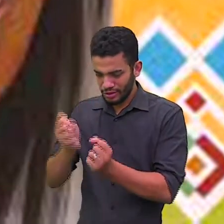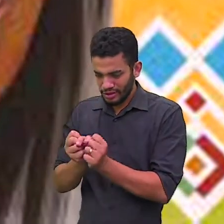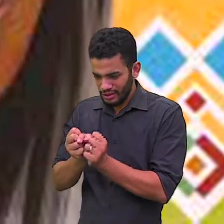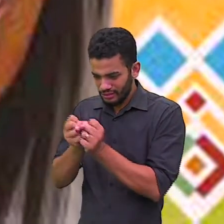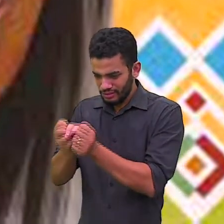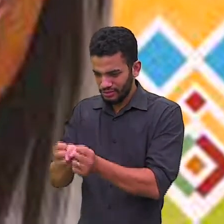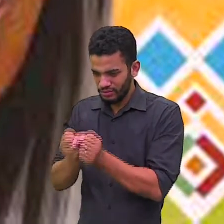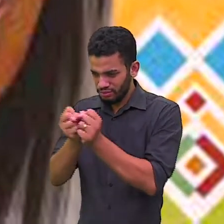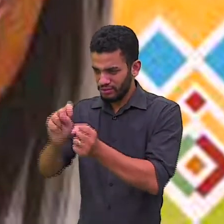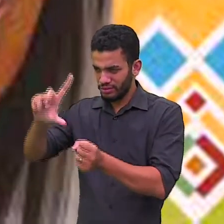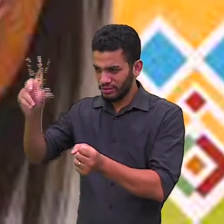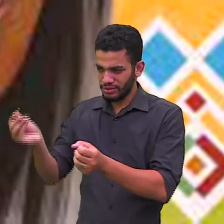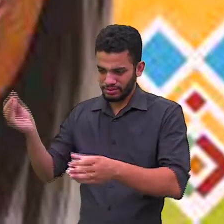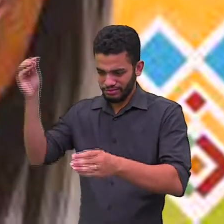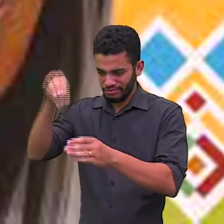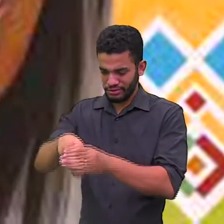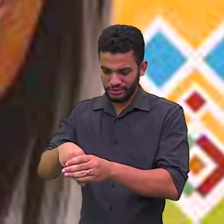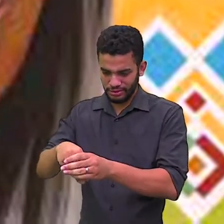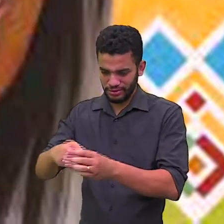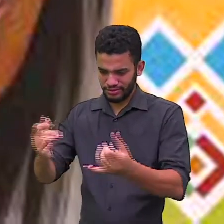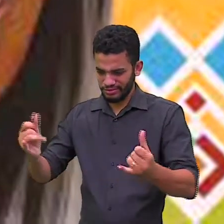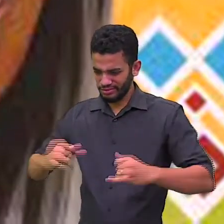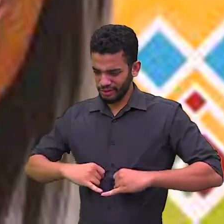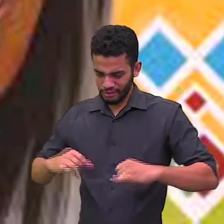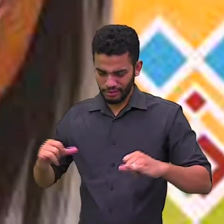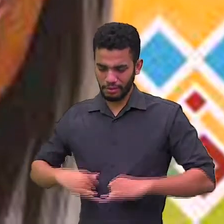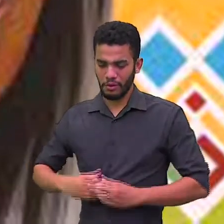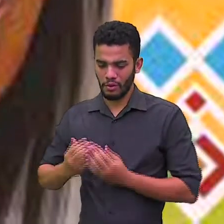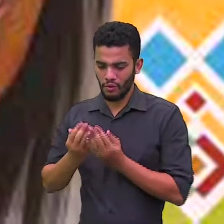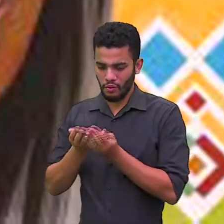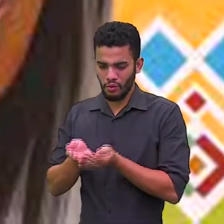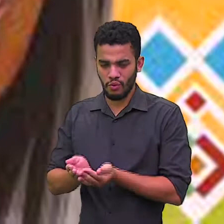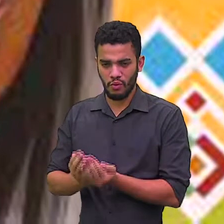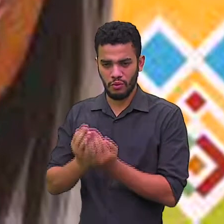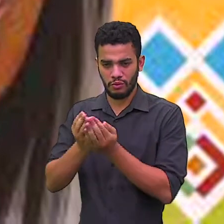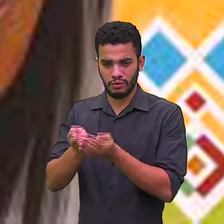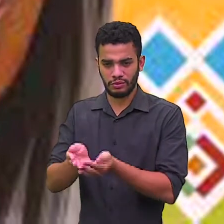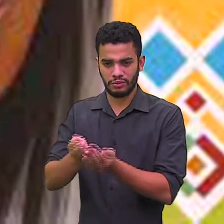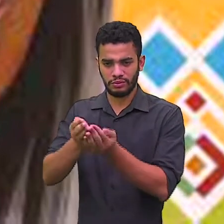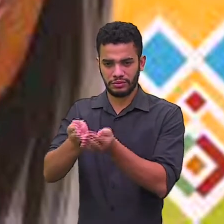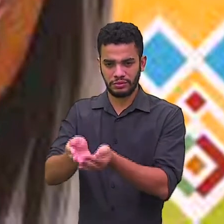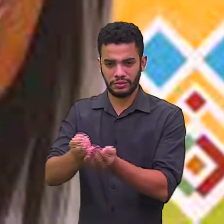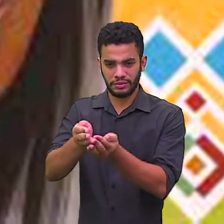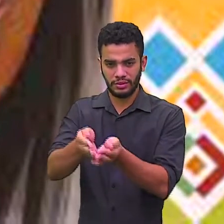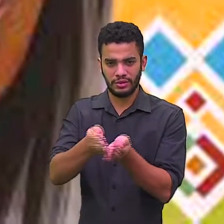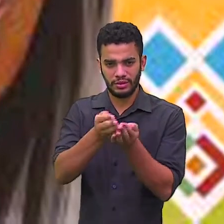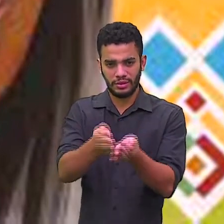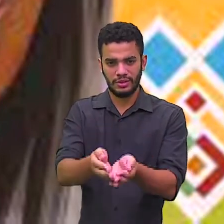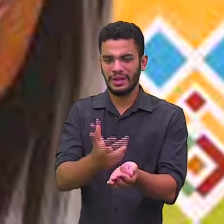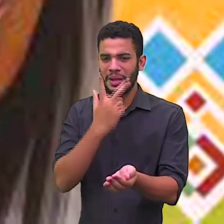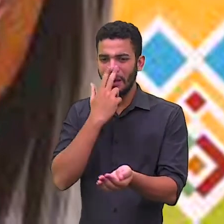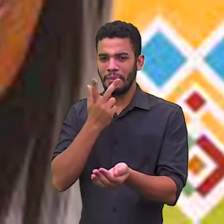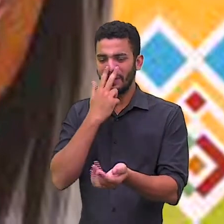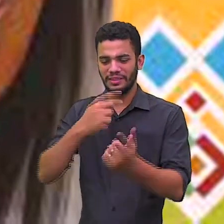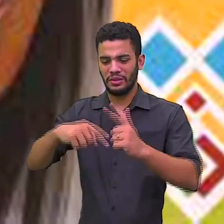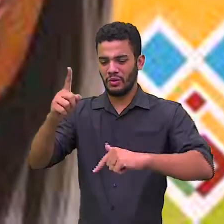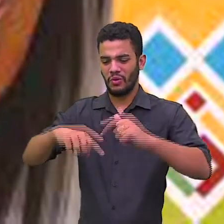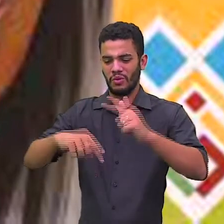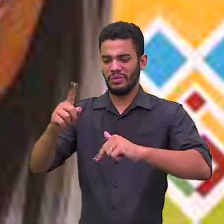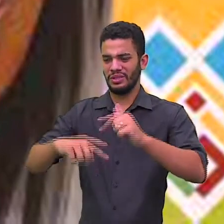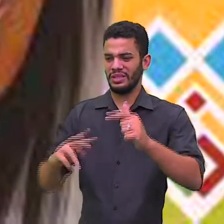os africanos nesses navios, como eles eram transportados, literalmente como mercadoria sem